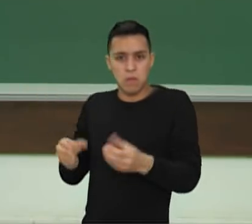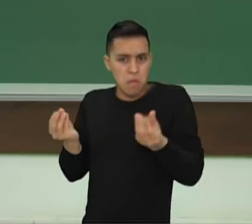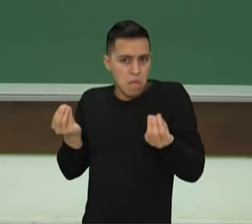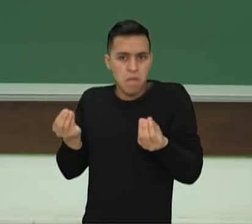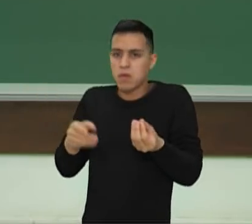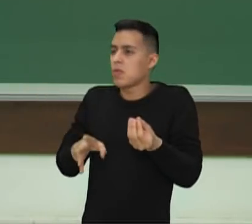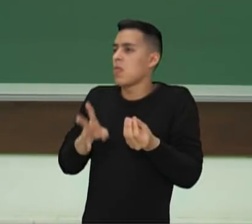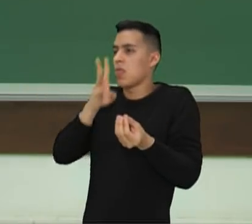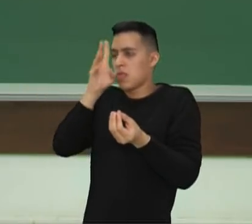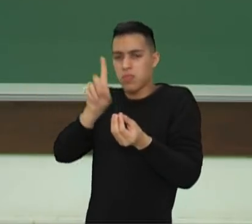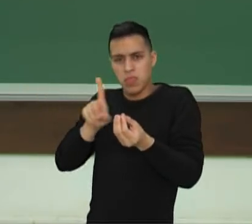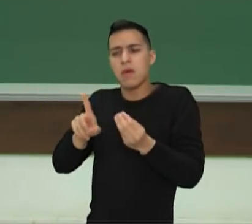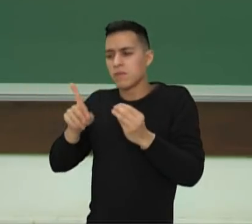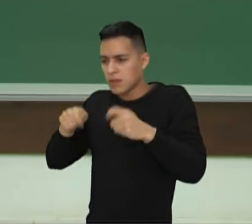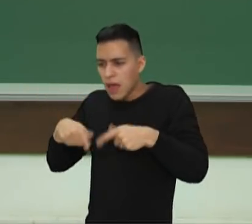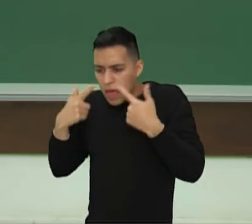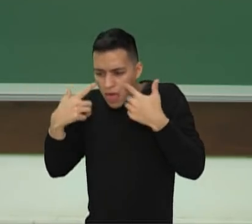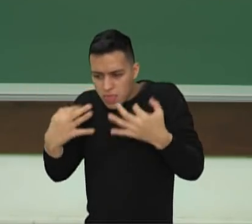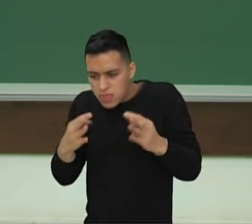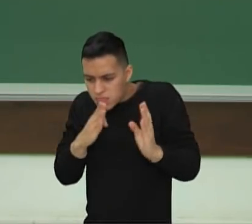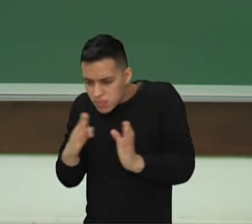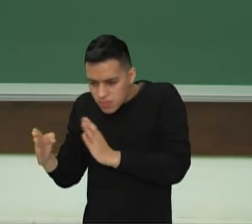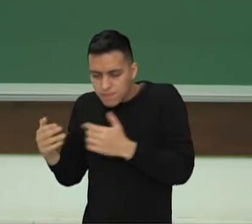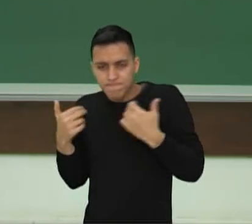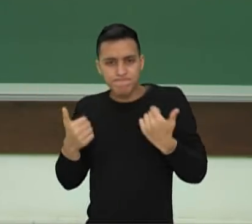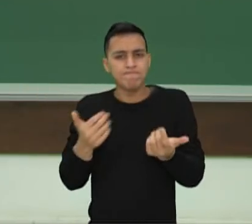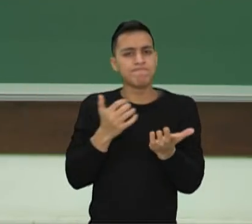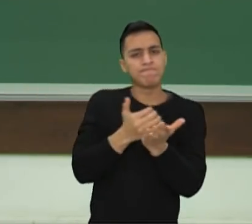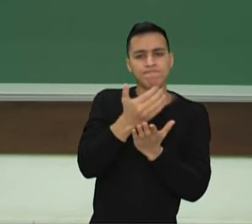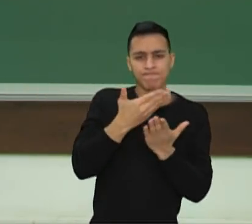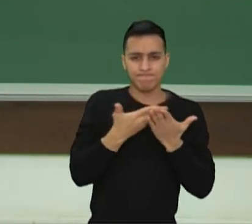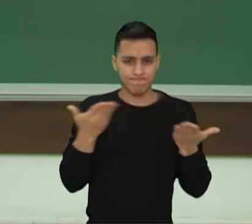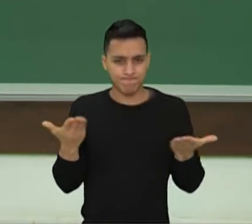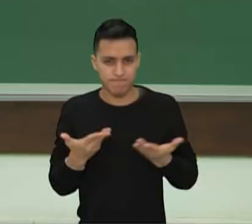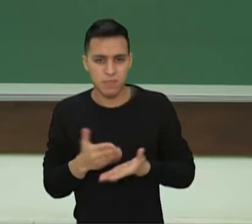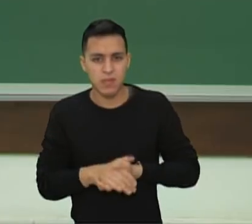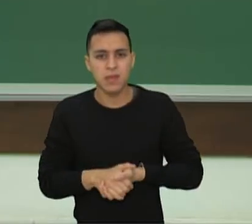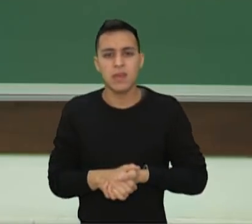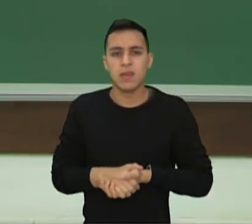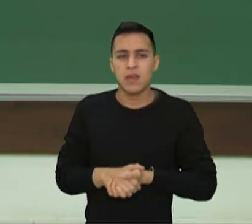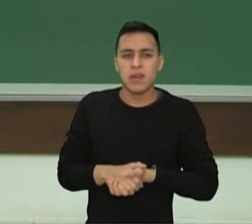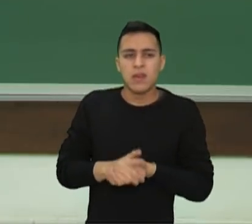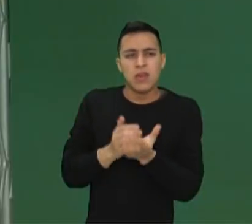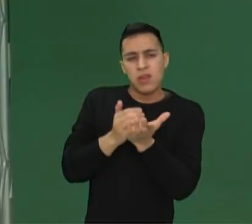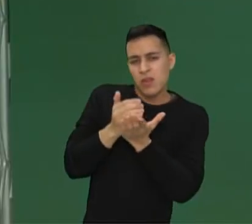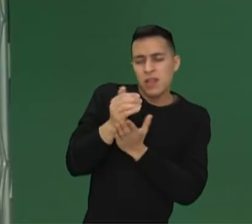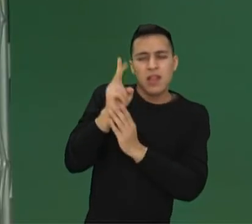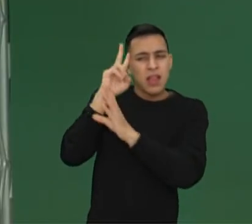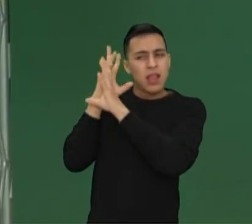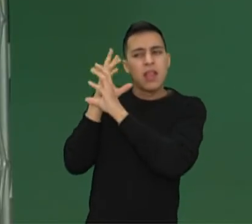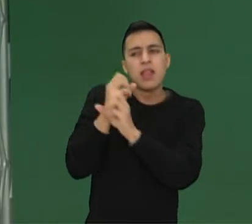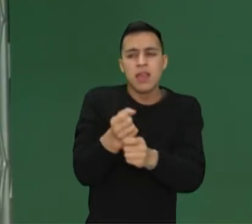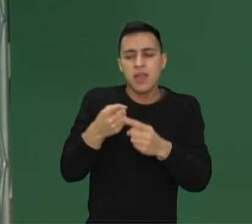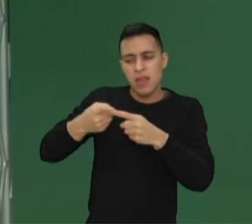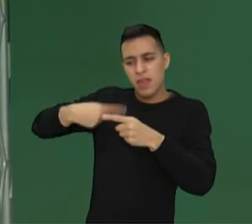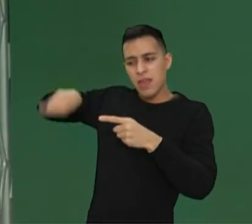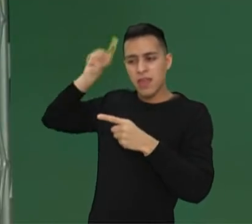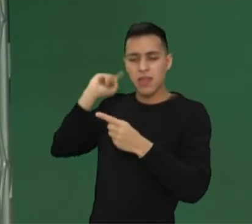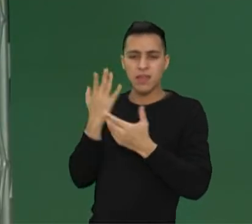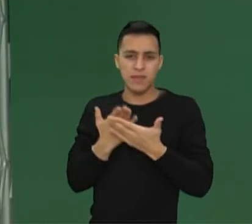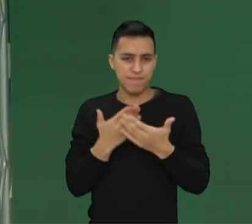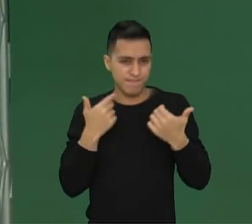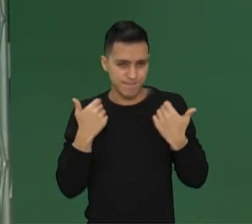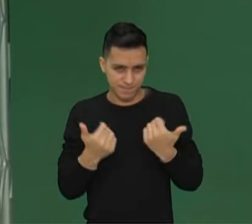você se perder. Ok? Vamos começar a aula de hoje? Vamos começar relembrando o que a gente fez na aula